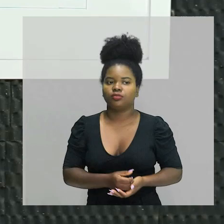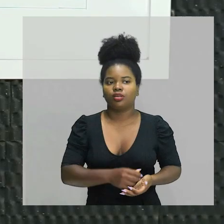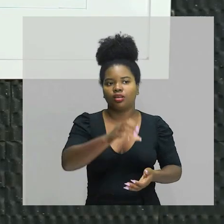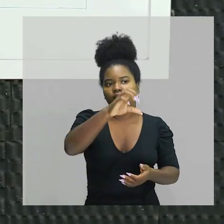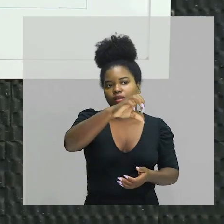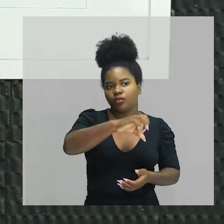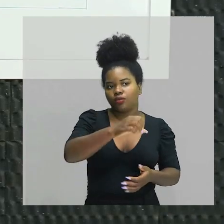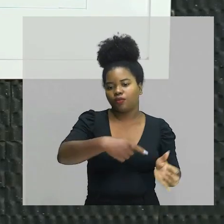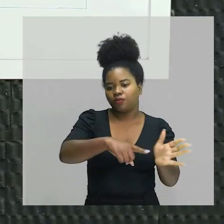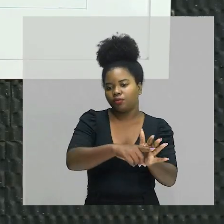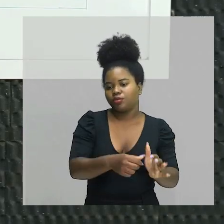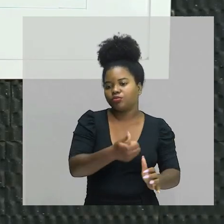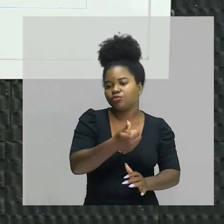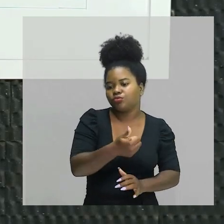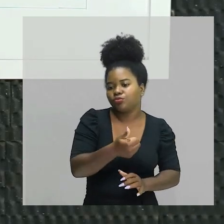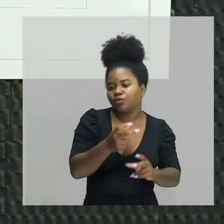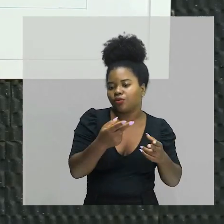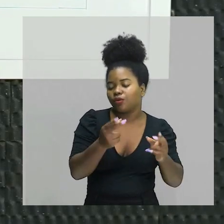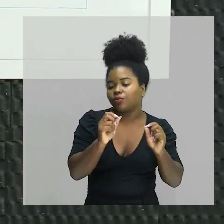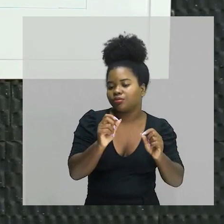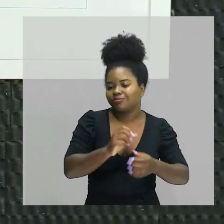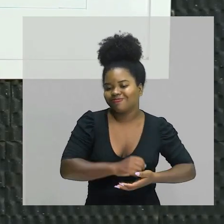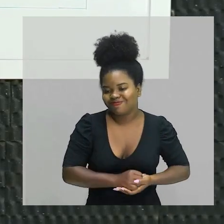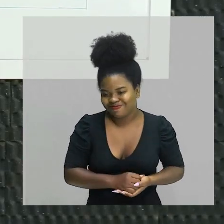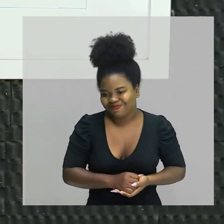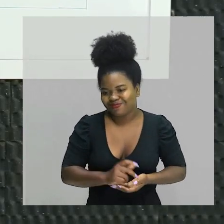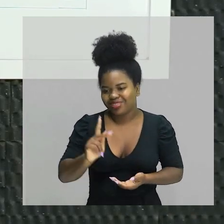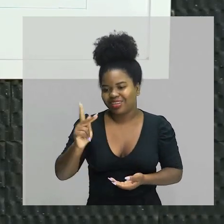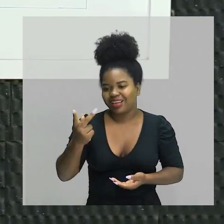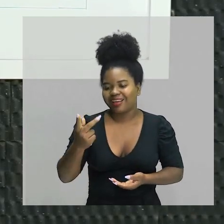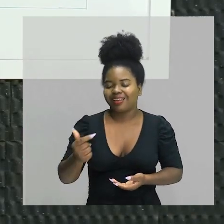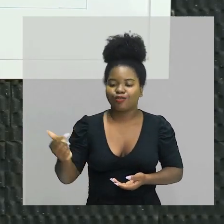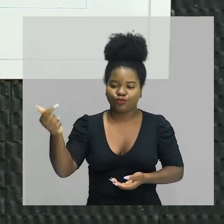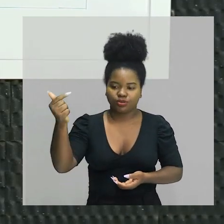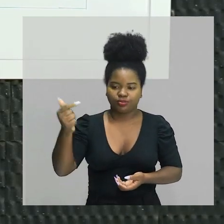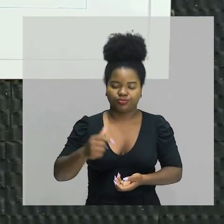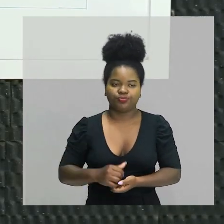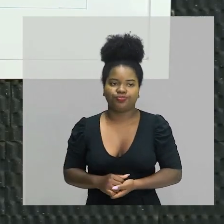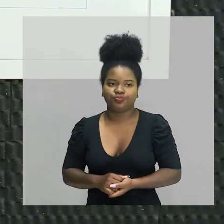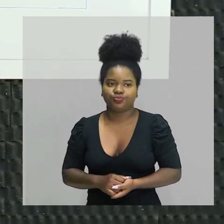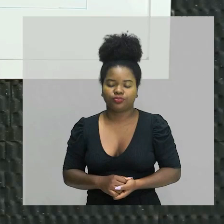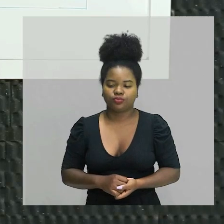9 menos 1 é igual a H ao quadrado.